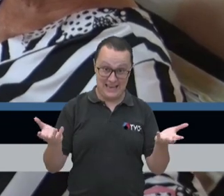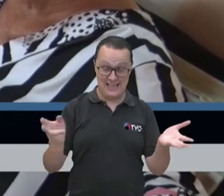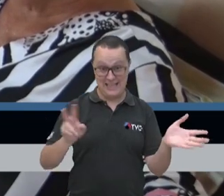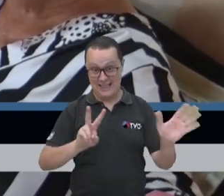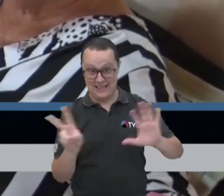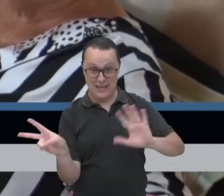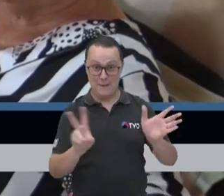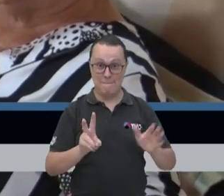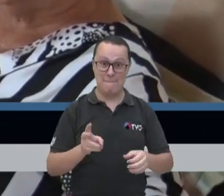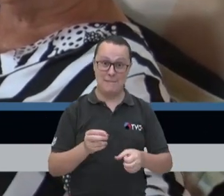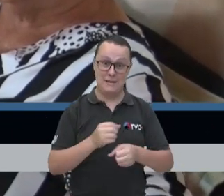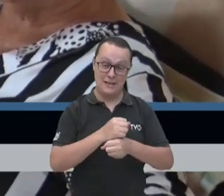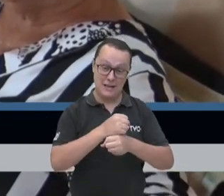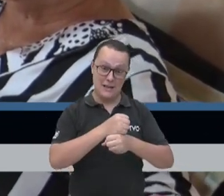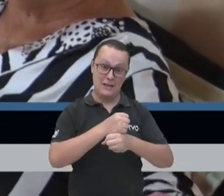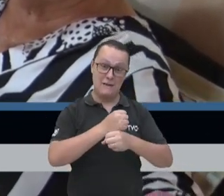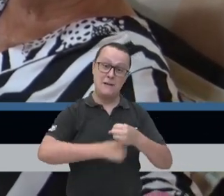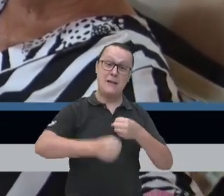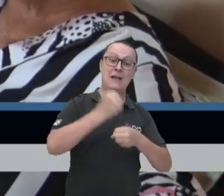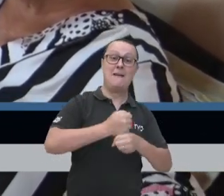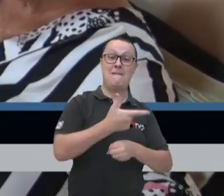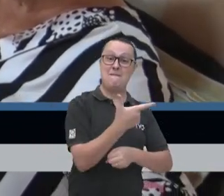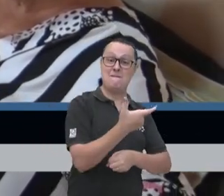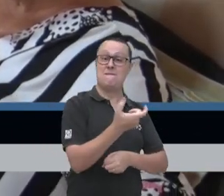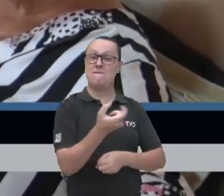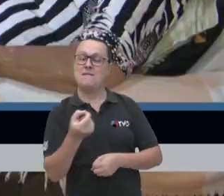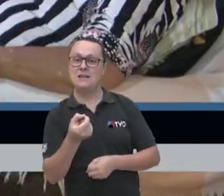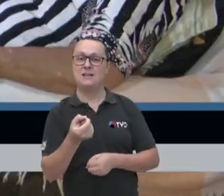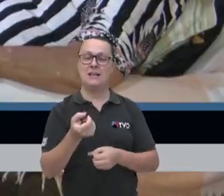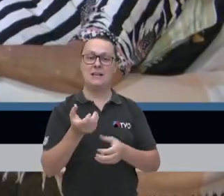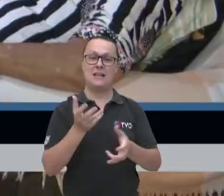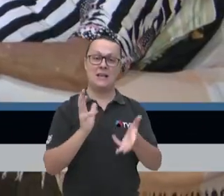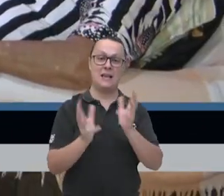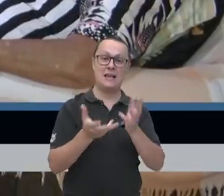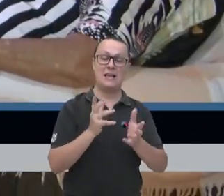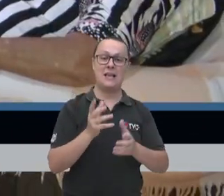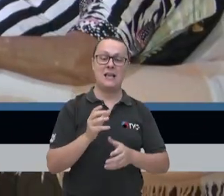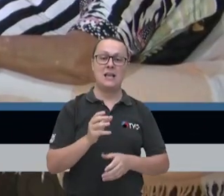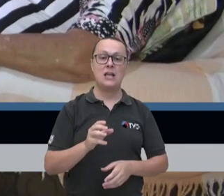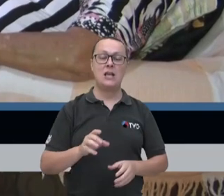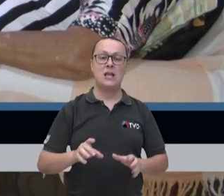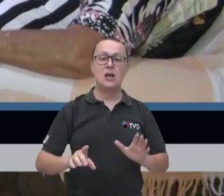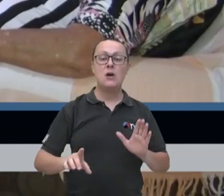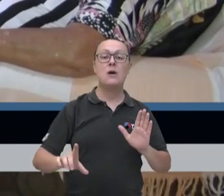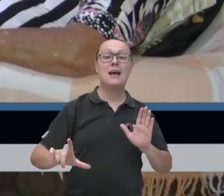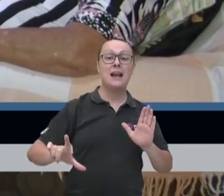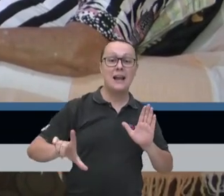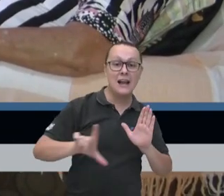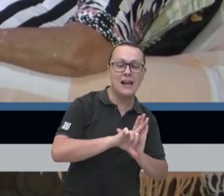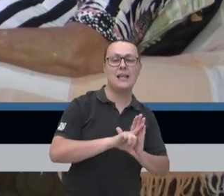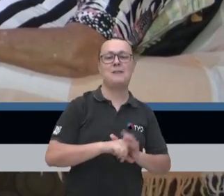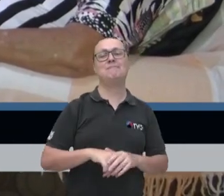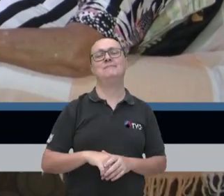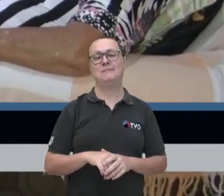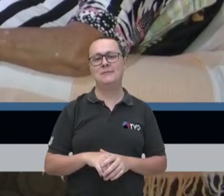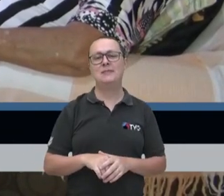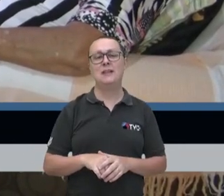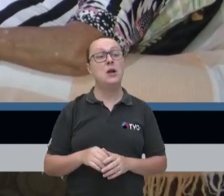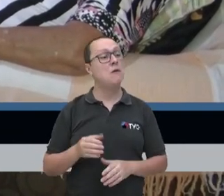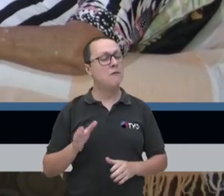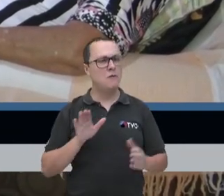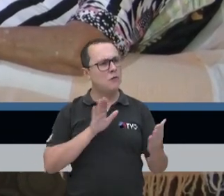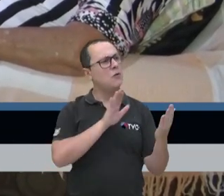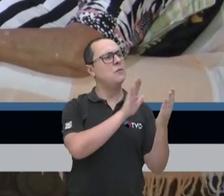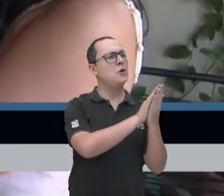comemoração aos 20 anos da lei que reconhece Libras como língua oficial dos surdos no país, a gente quis ouvir,